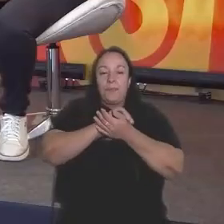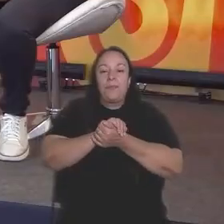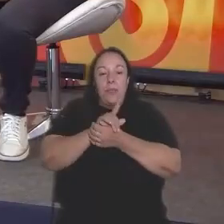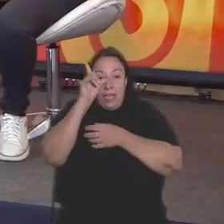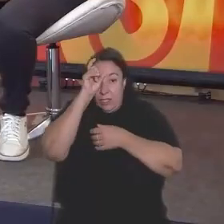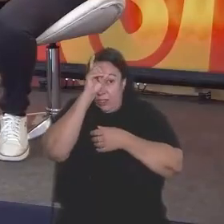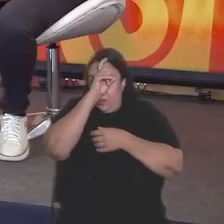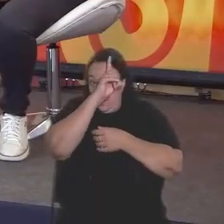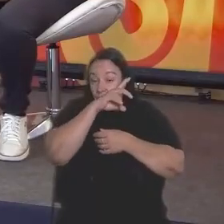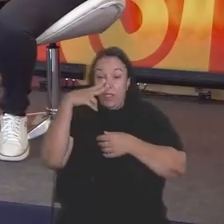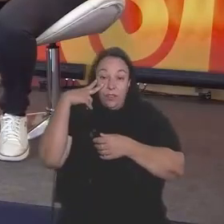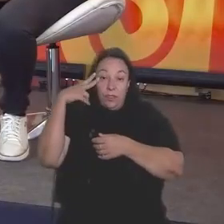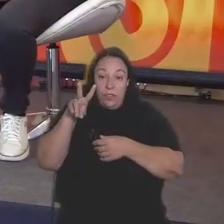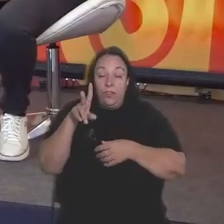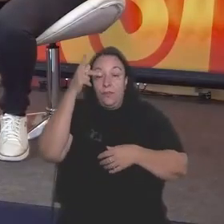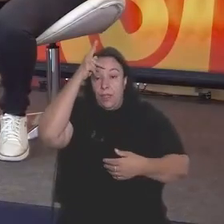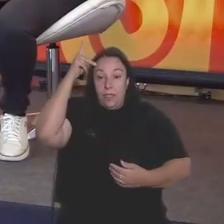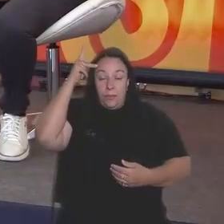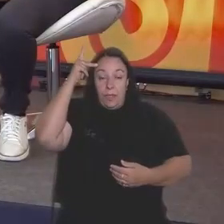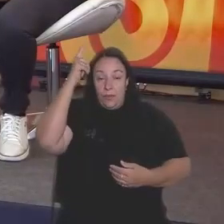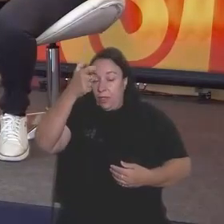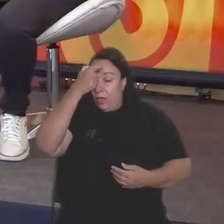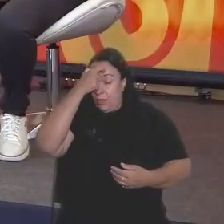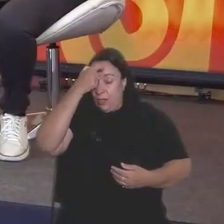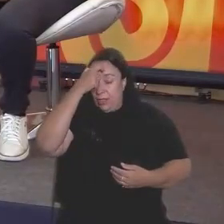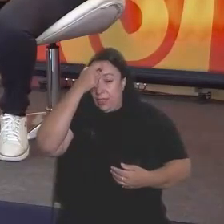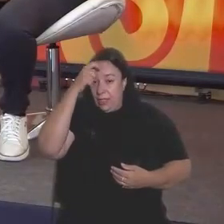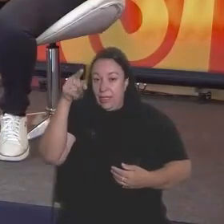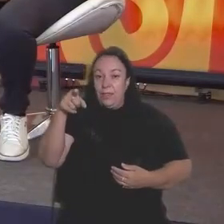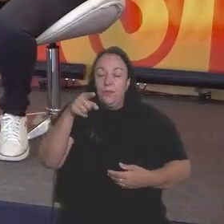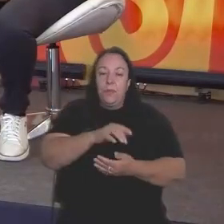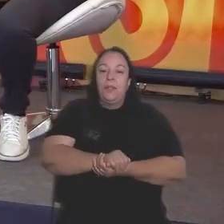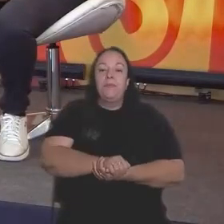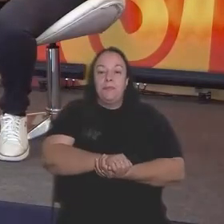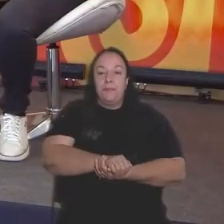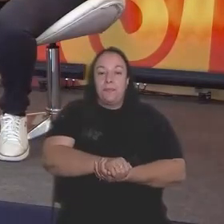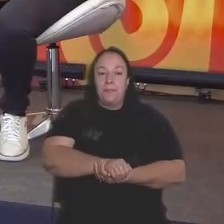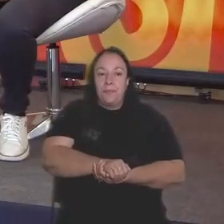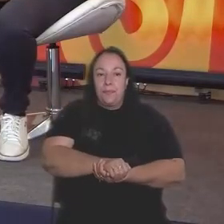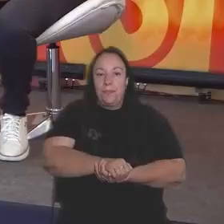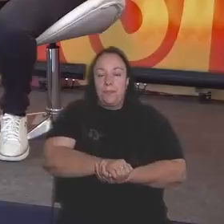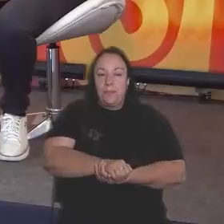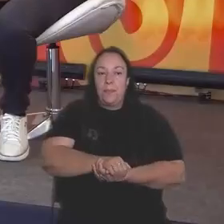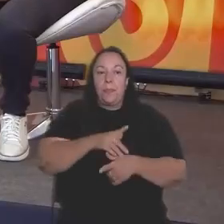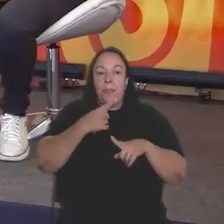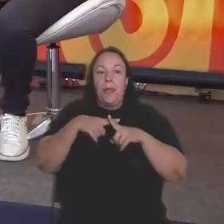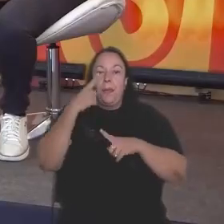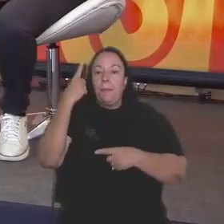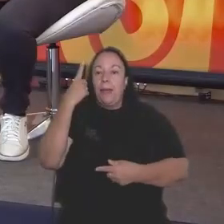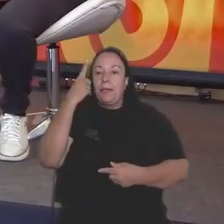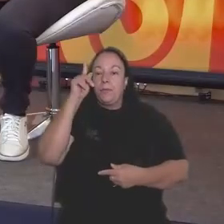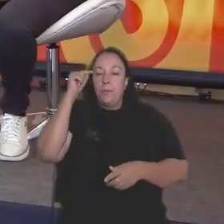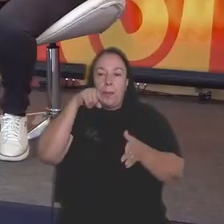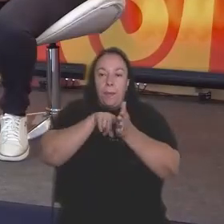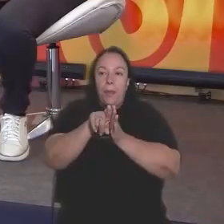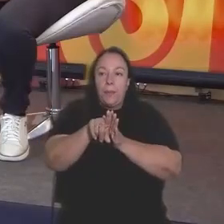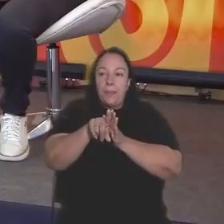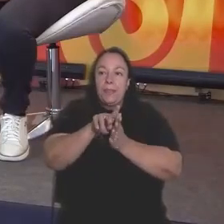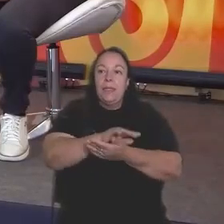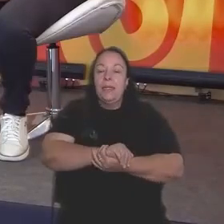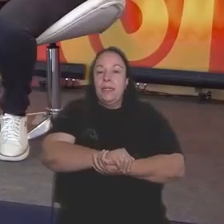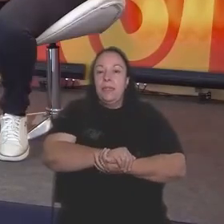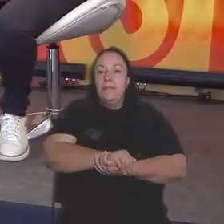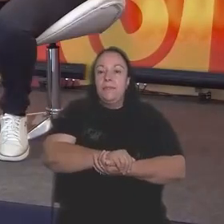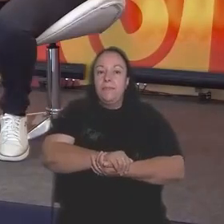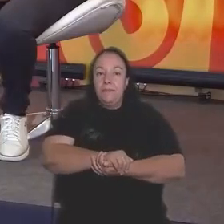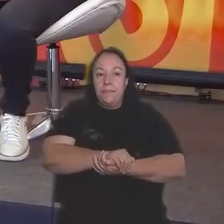hoje é difícil, né, de ver as pessoas que têm uma consciência como essa sua. Obrigado. Mais alguém tem pergunta?